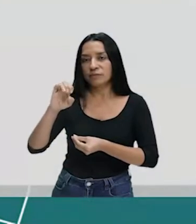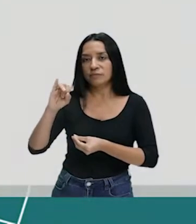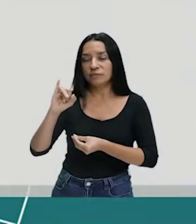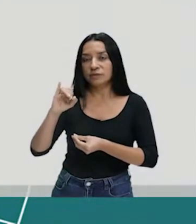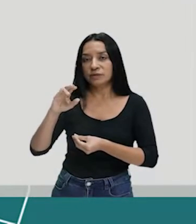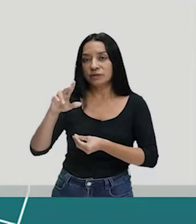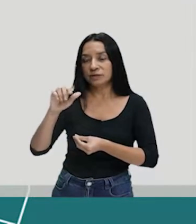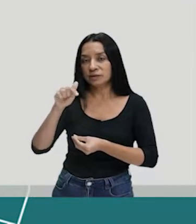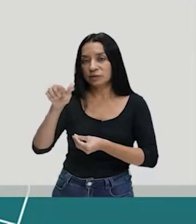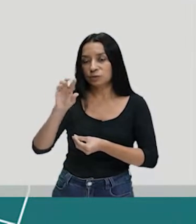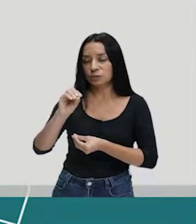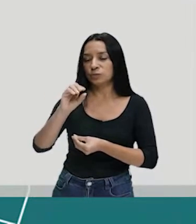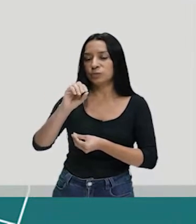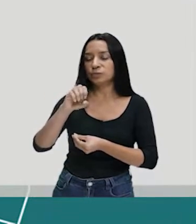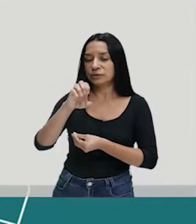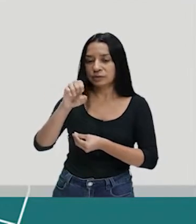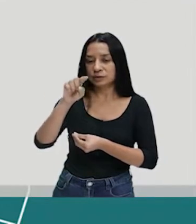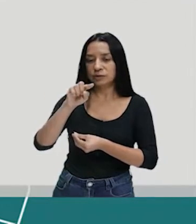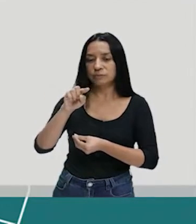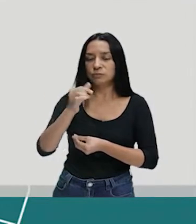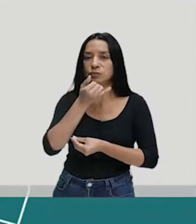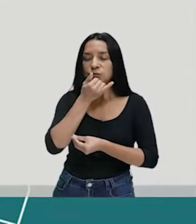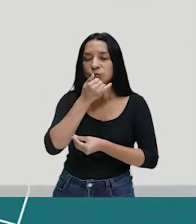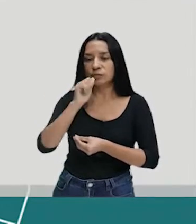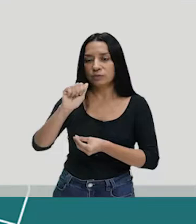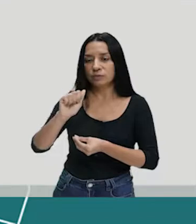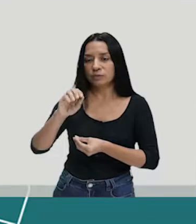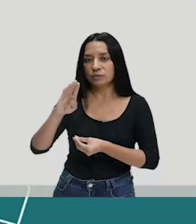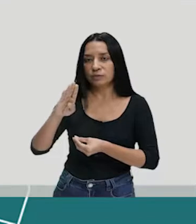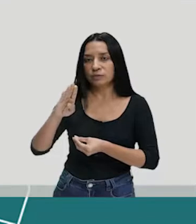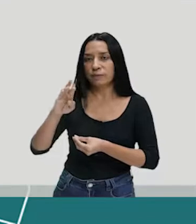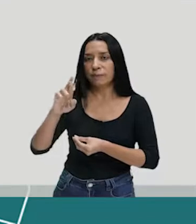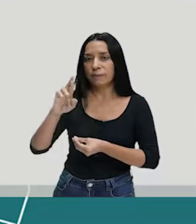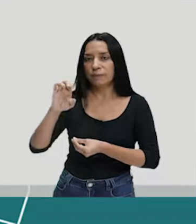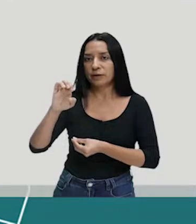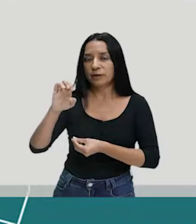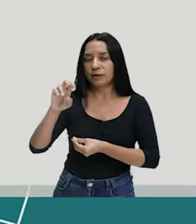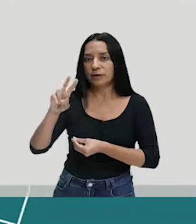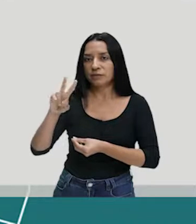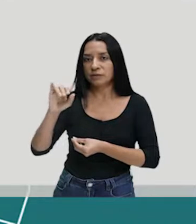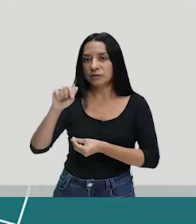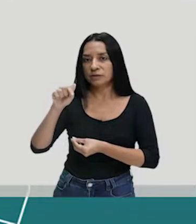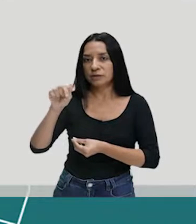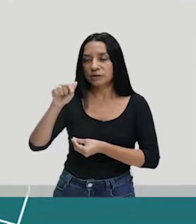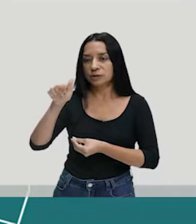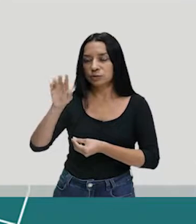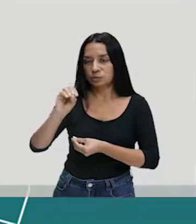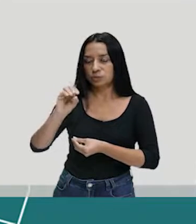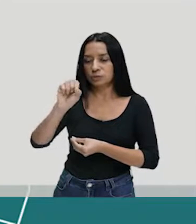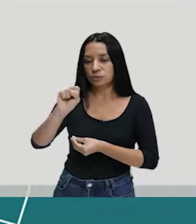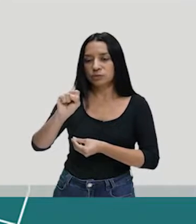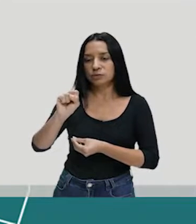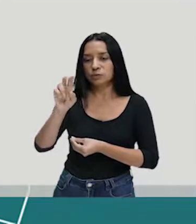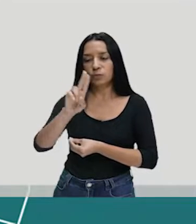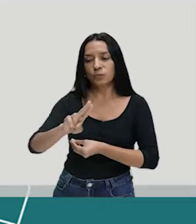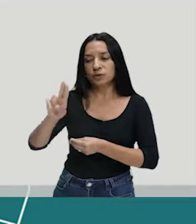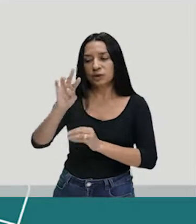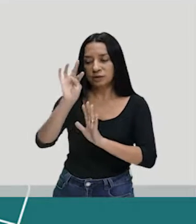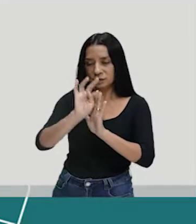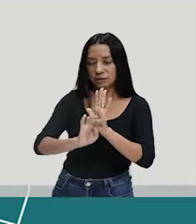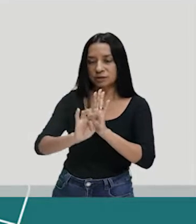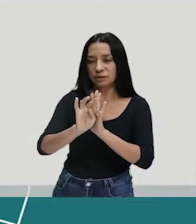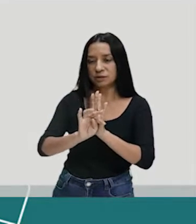texto elas fazem elas refletem justamente uma conversa casual então você pode usar essas abreviações